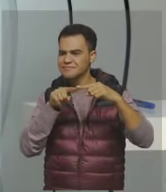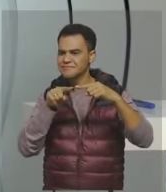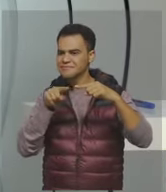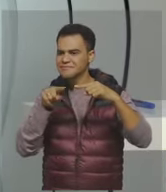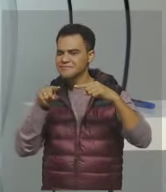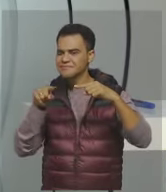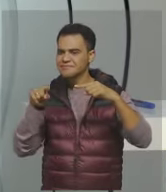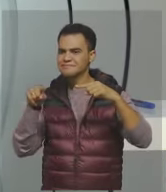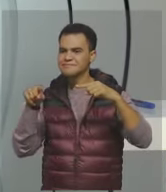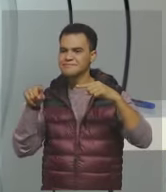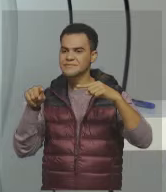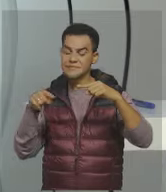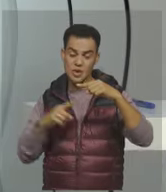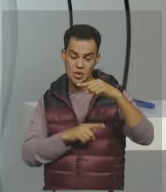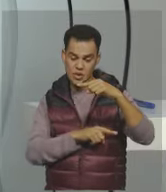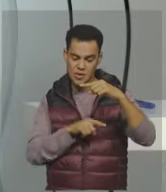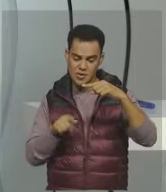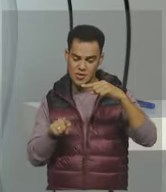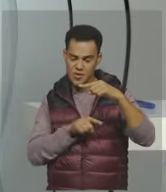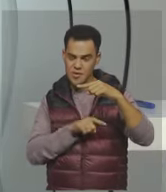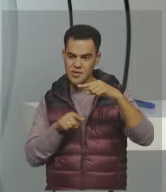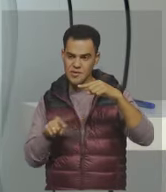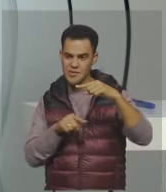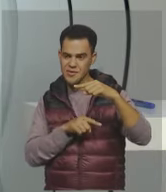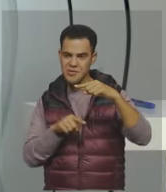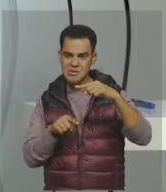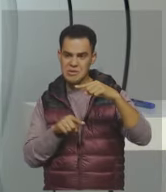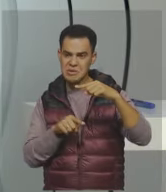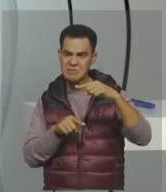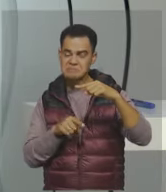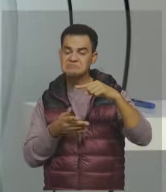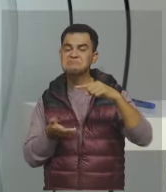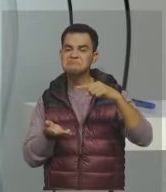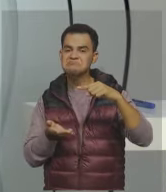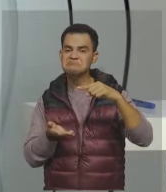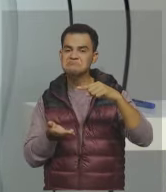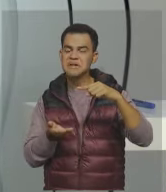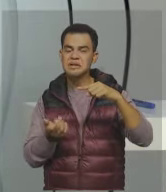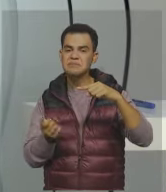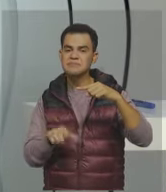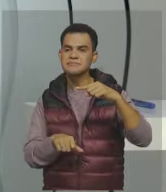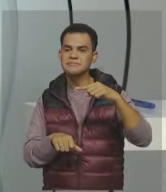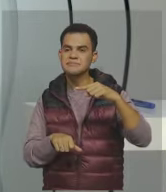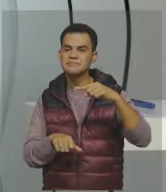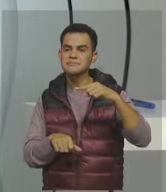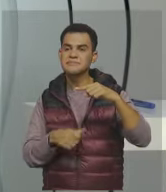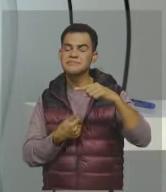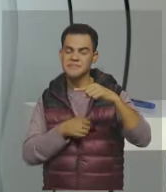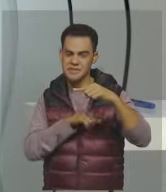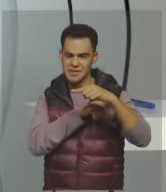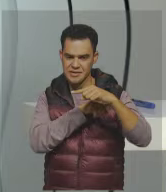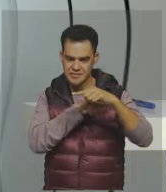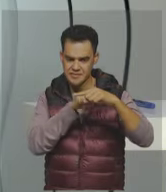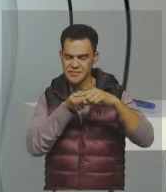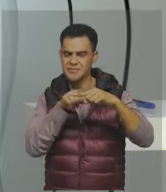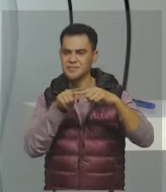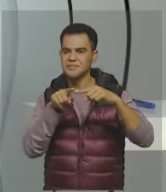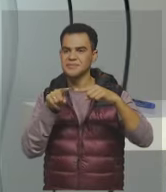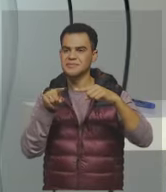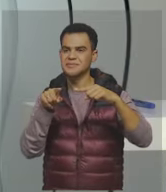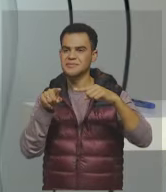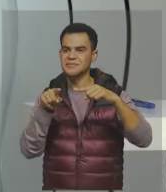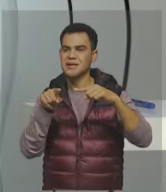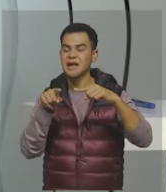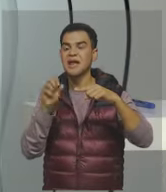esses dois resistores perdem sua função no meu problema. E aí, quando chega aqui a corrente, ela vai ter dois caminhos para passar.